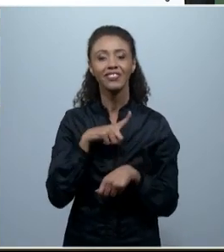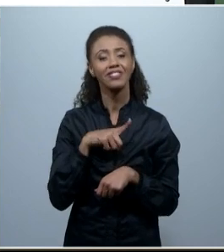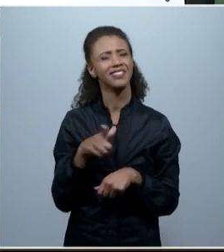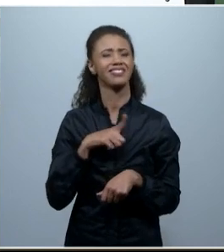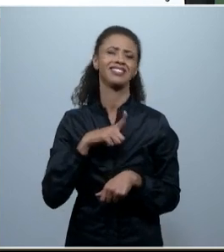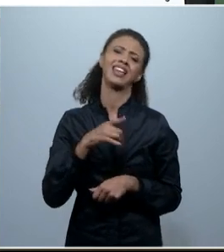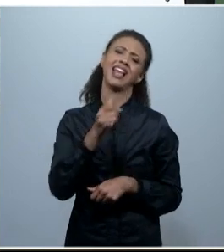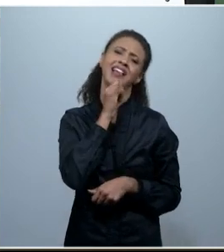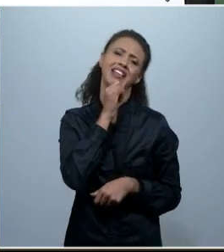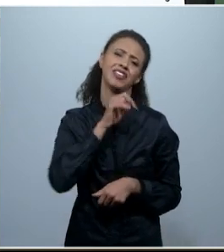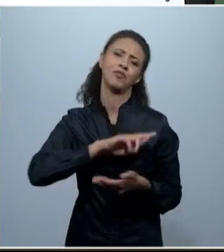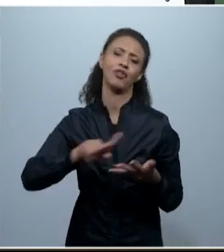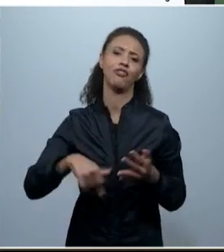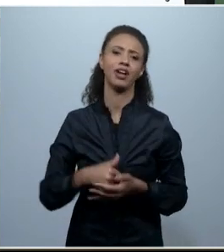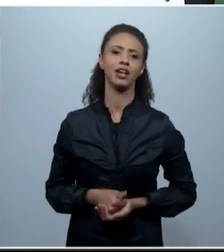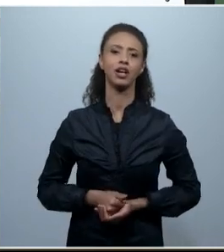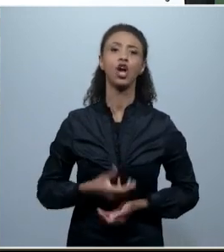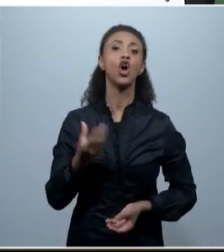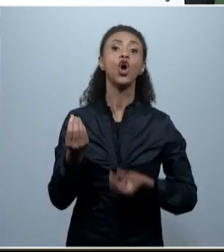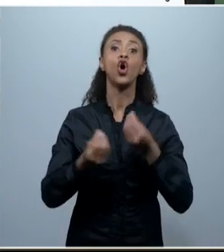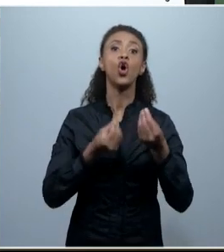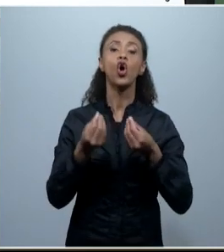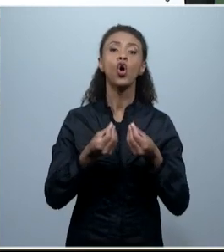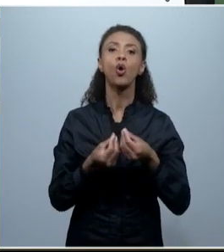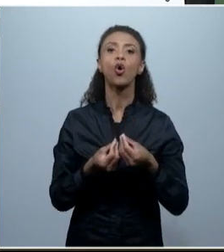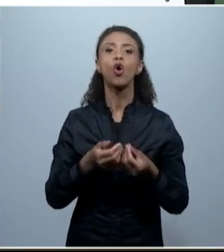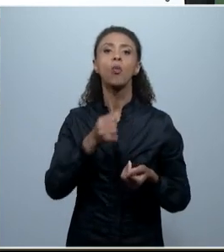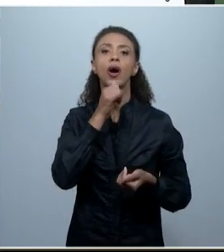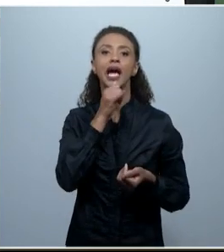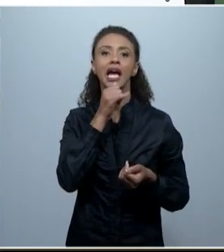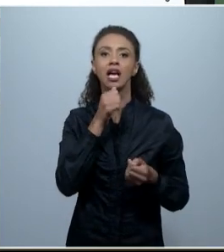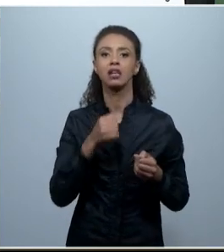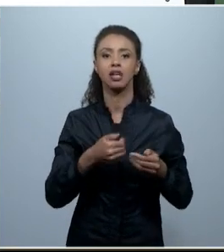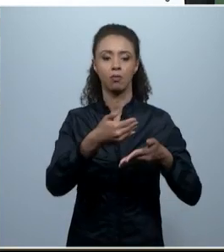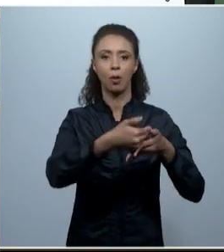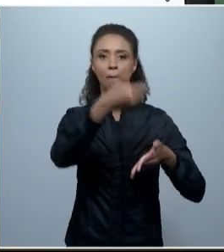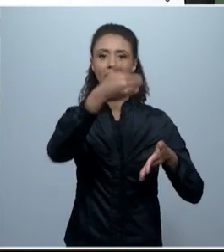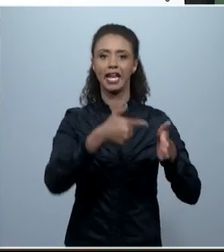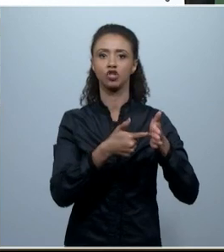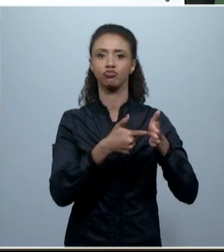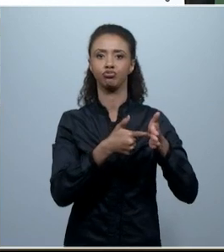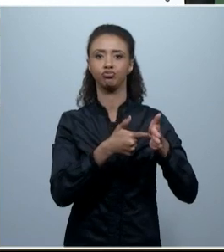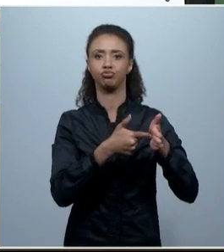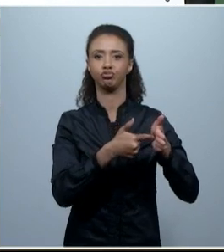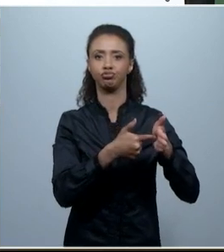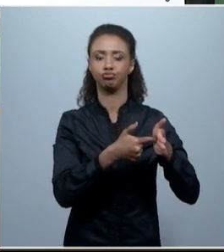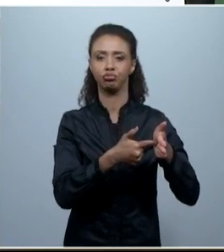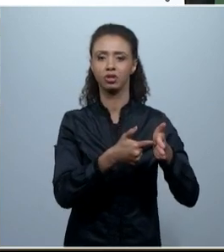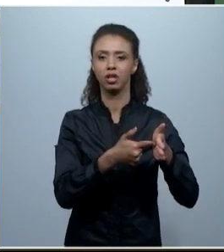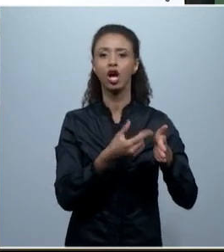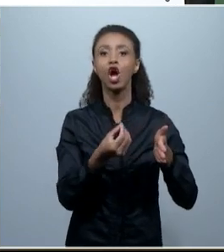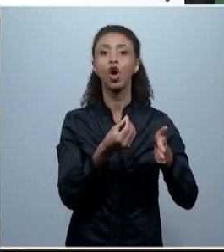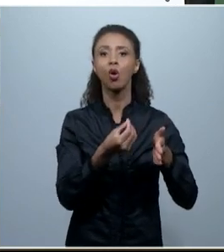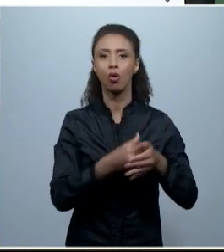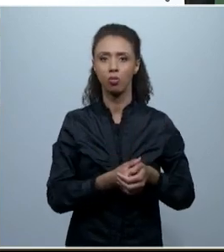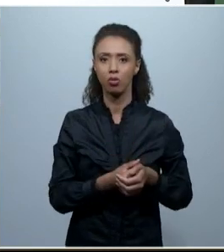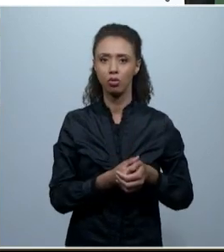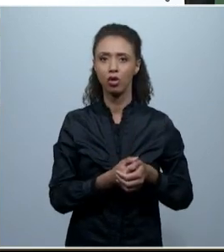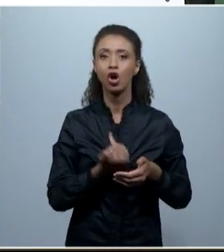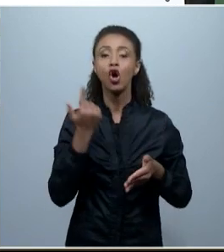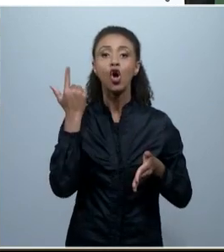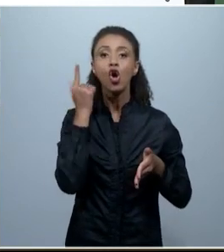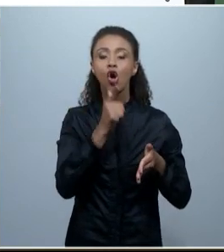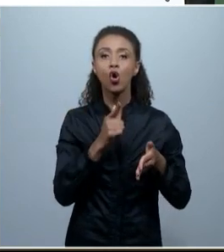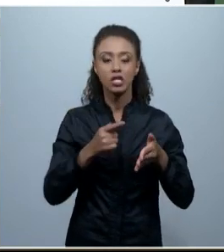exemplos como você faz uma furadeira broca de furadeira pra fazer um furo quadrado é só um desafio grande não é simples inventou a boca que faça um furo